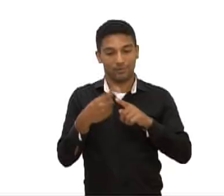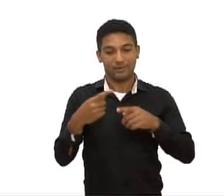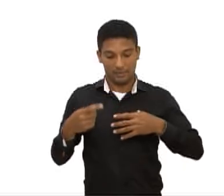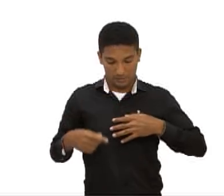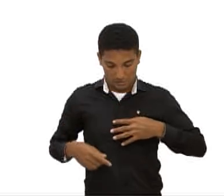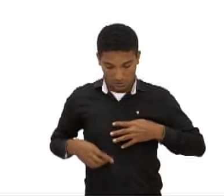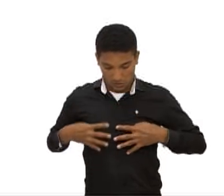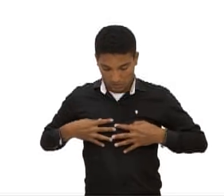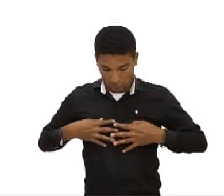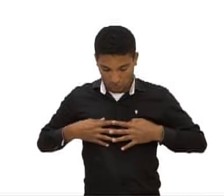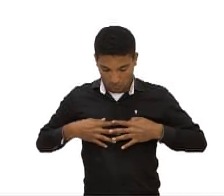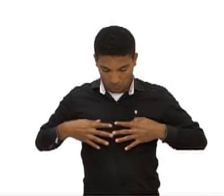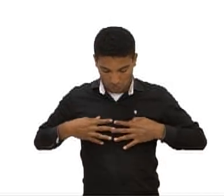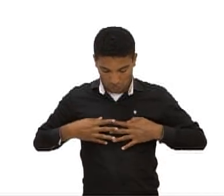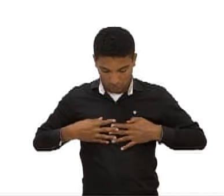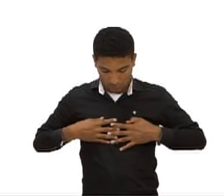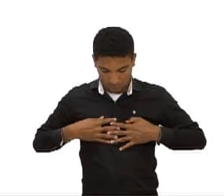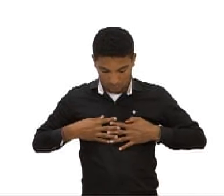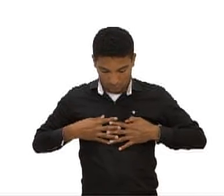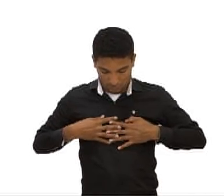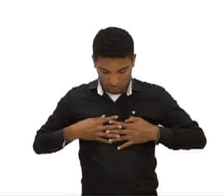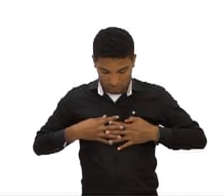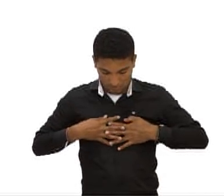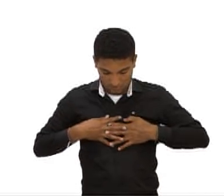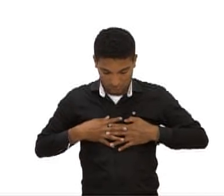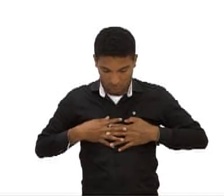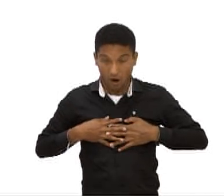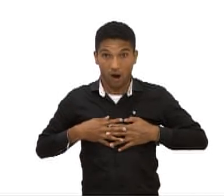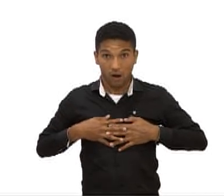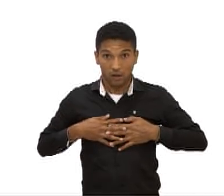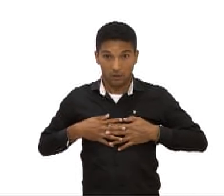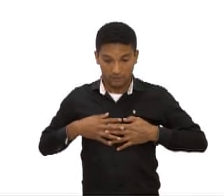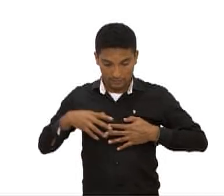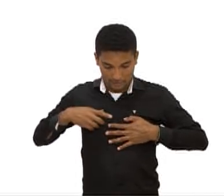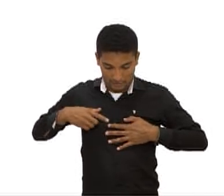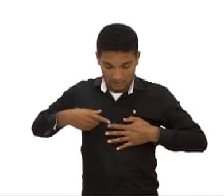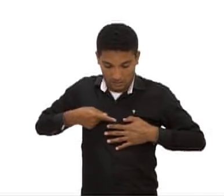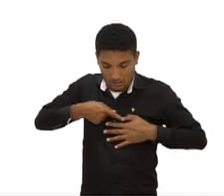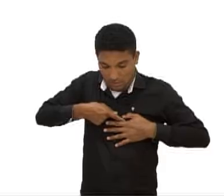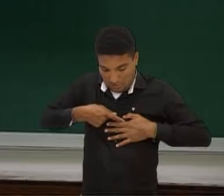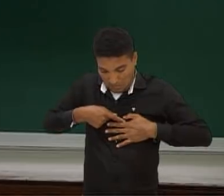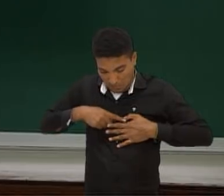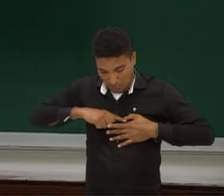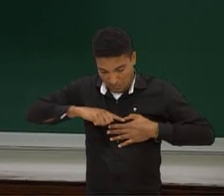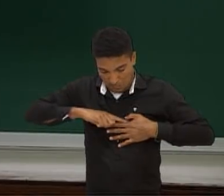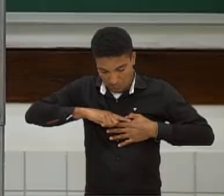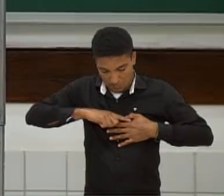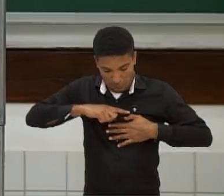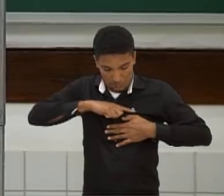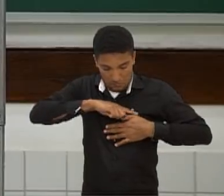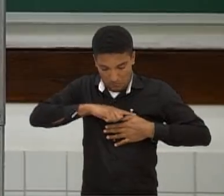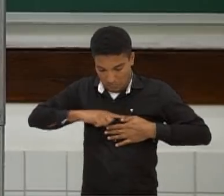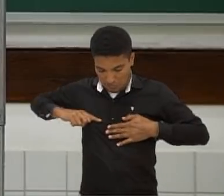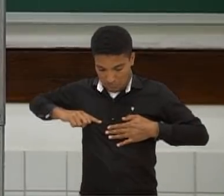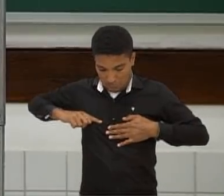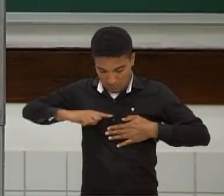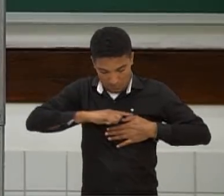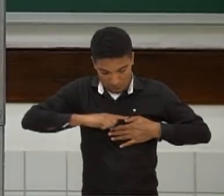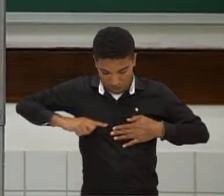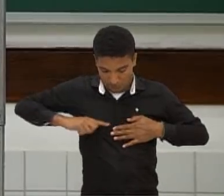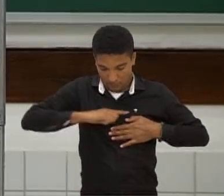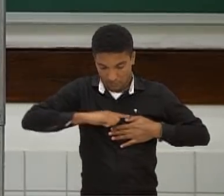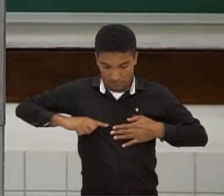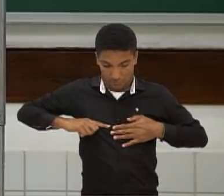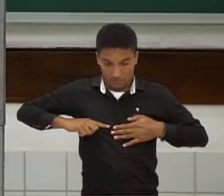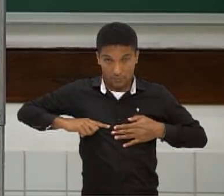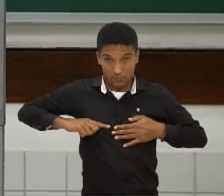as retas suporte dos lados dos segmentos de cada peça. Mas, professora, o que é uma reta suporte? Eu